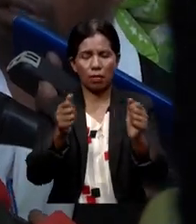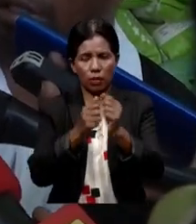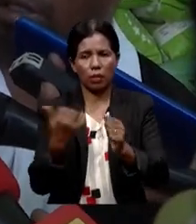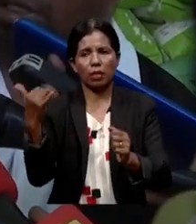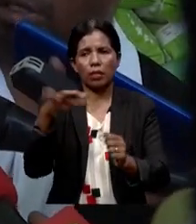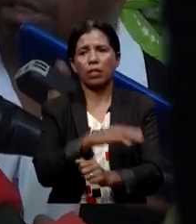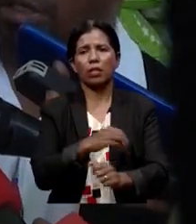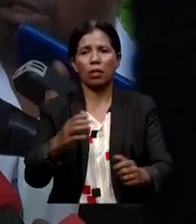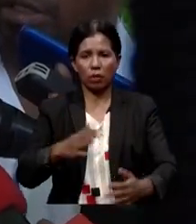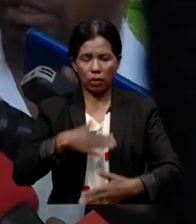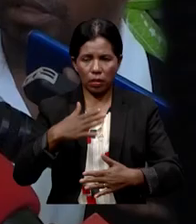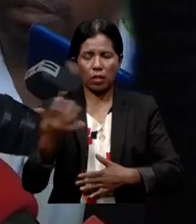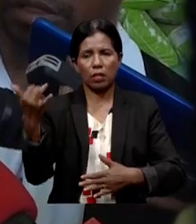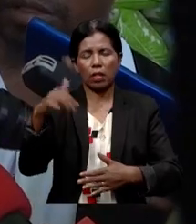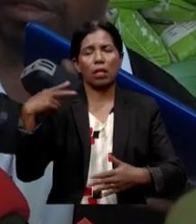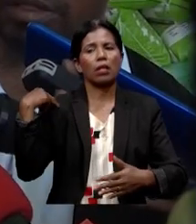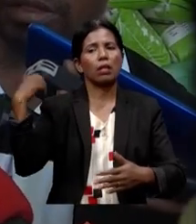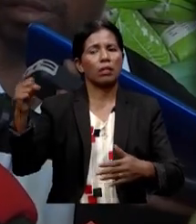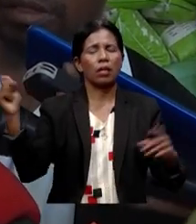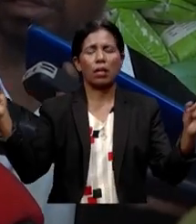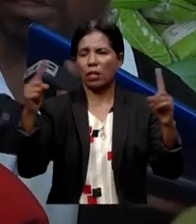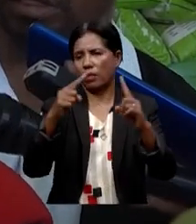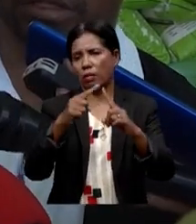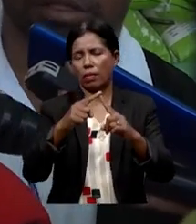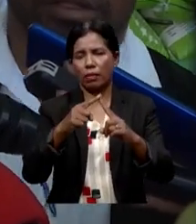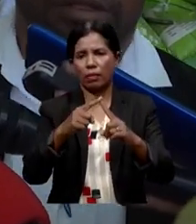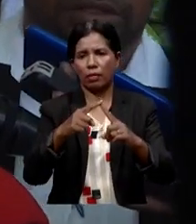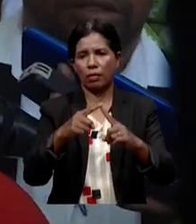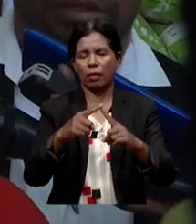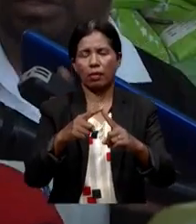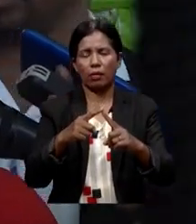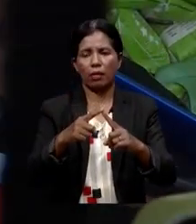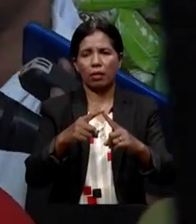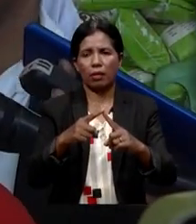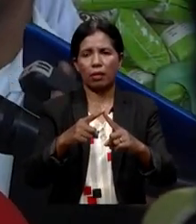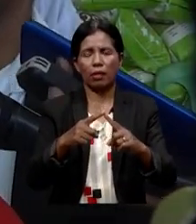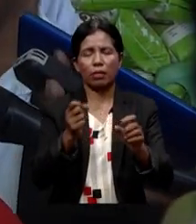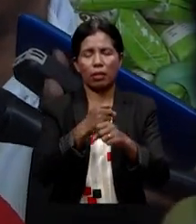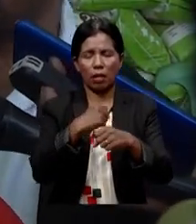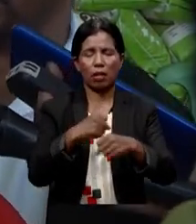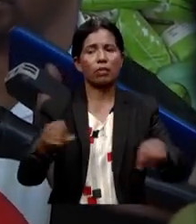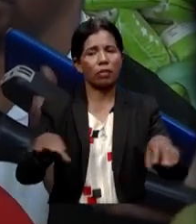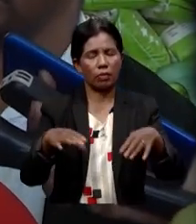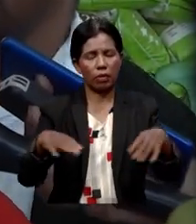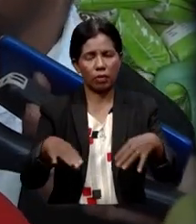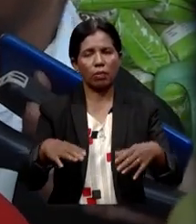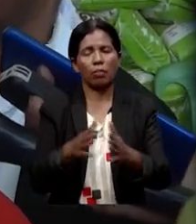sira contente, tamba sira nia kbiit ne lato ia ba hatu halo ane sa halo kozo